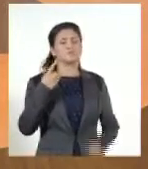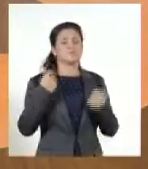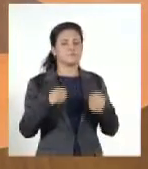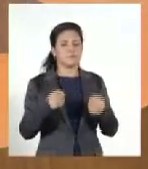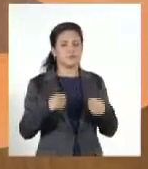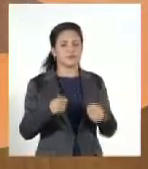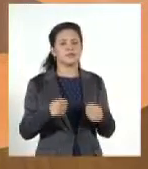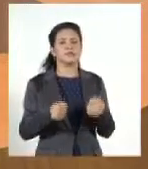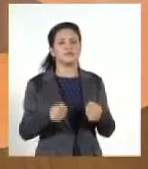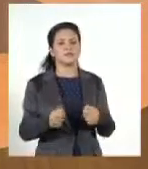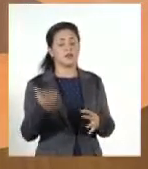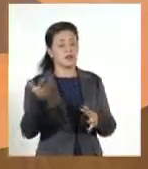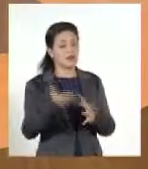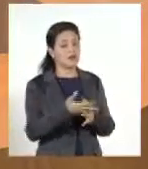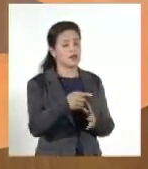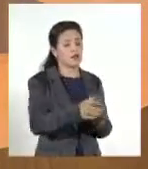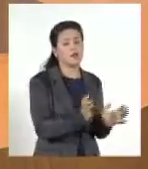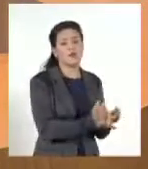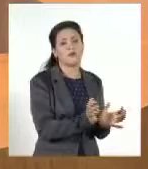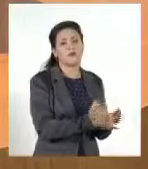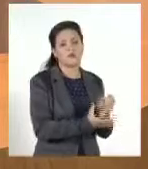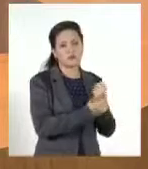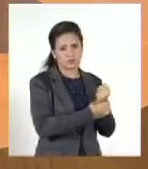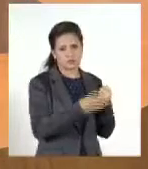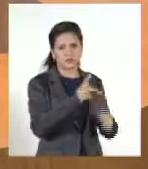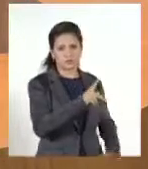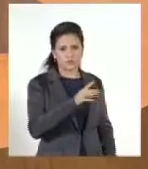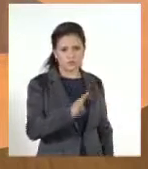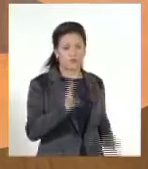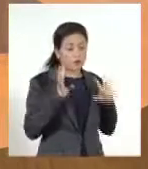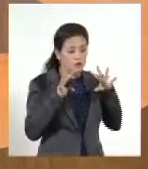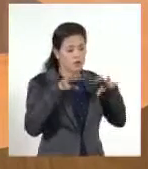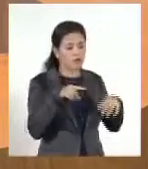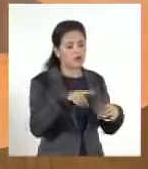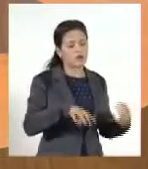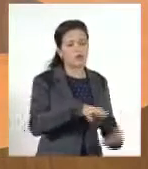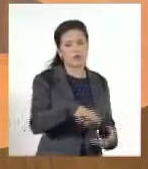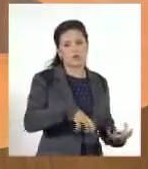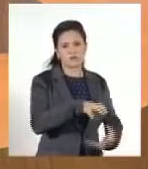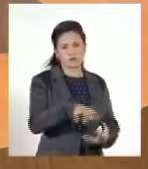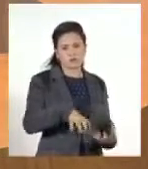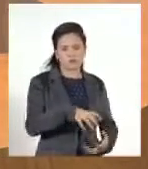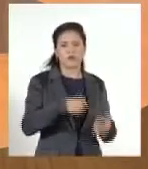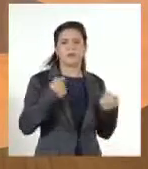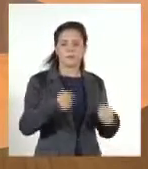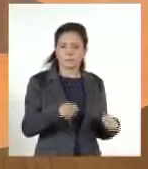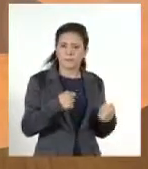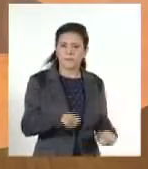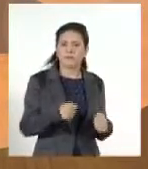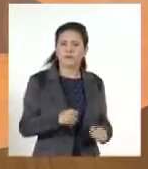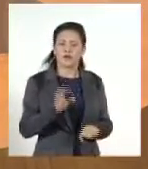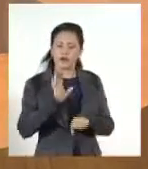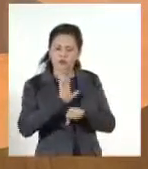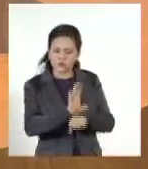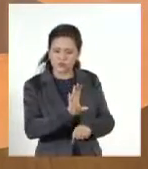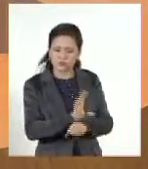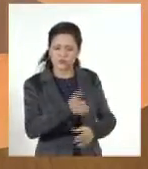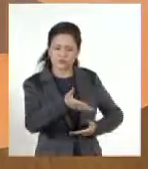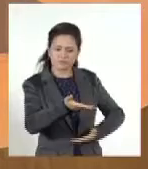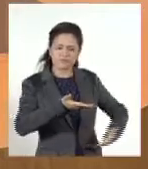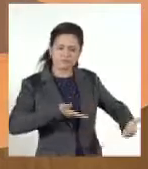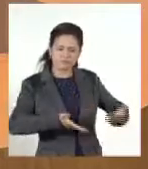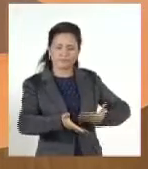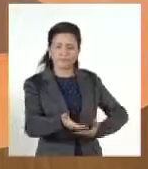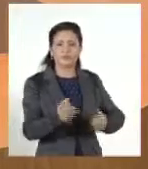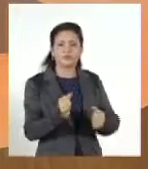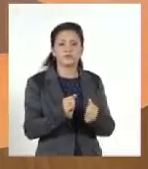Segurança Pública, dar total atenção a esse movimento grevista, para que nós possamos mediar e possamos, juntos com os